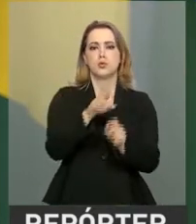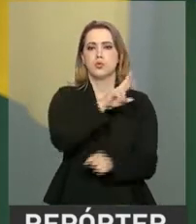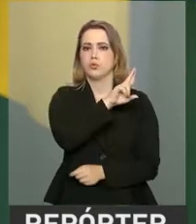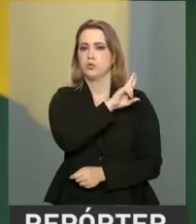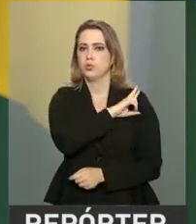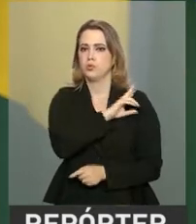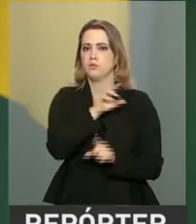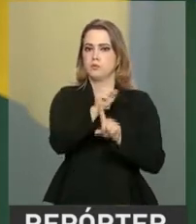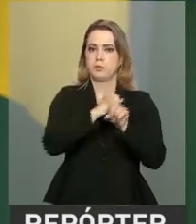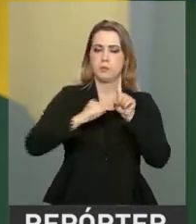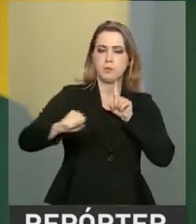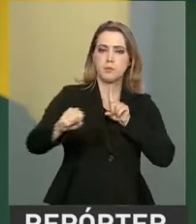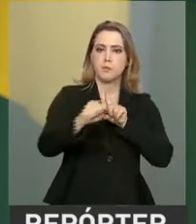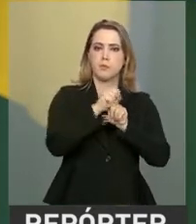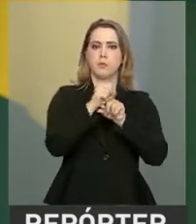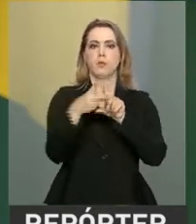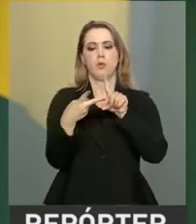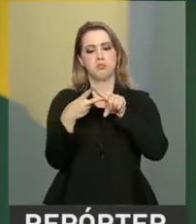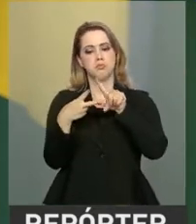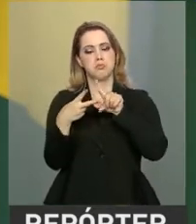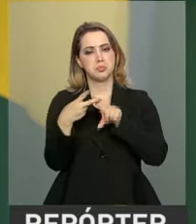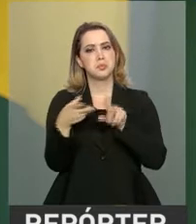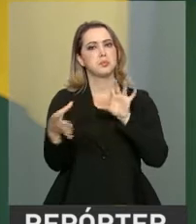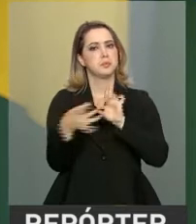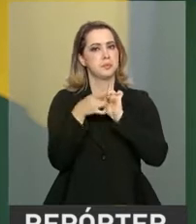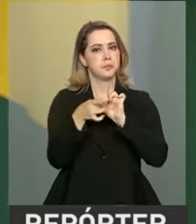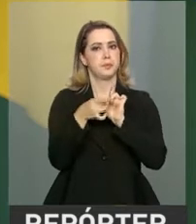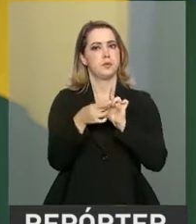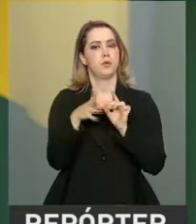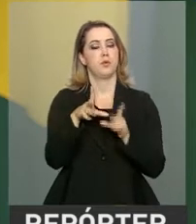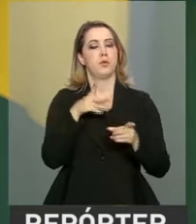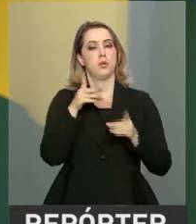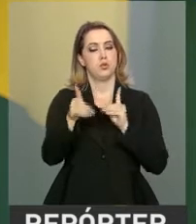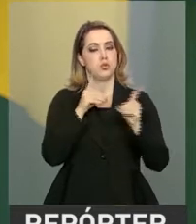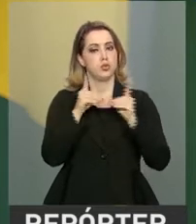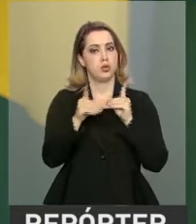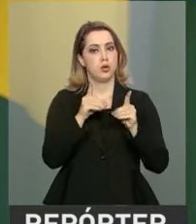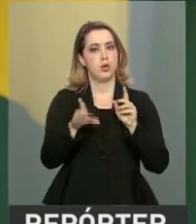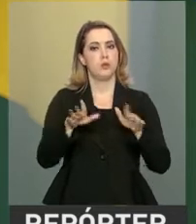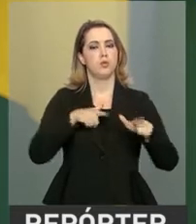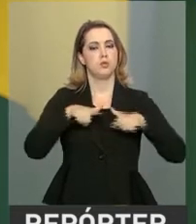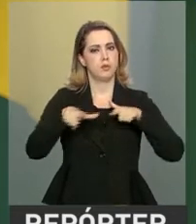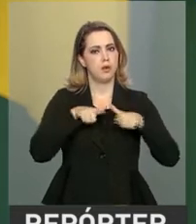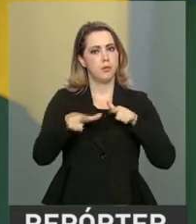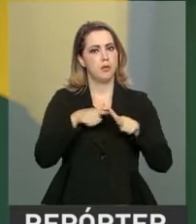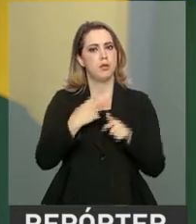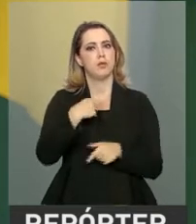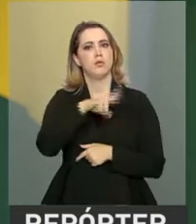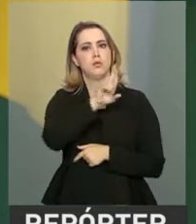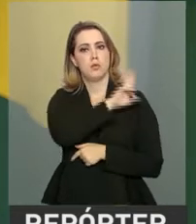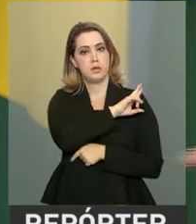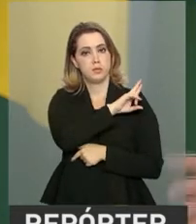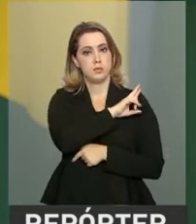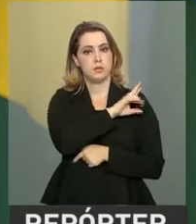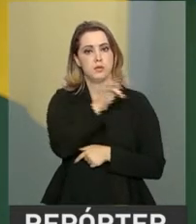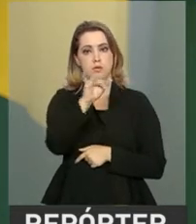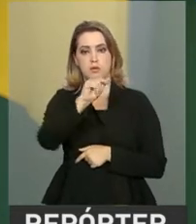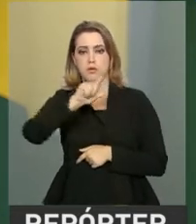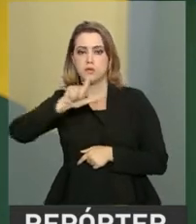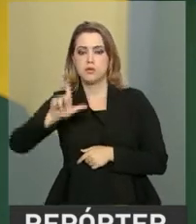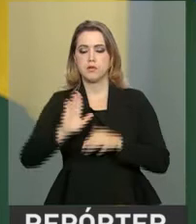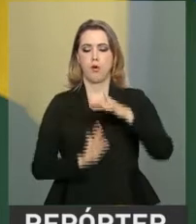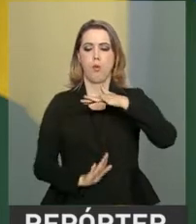as tônicas do nosso governo diálogo emprego responsabilidade fiscal daí o teto de gastos e